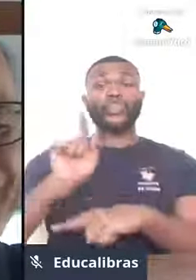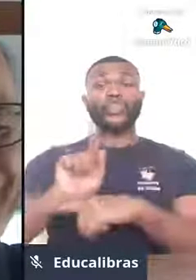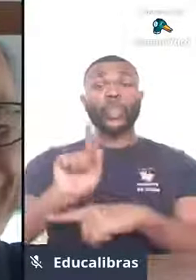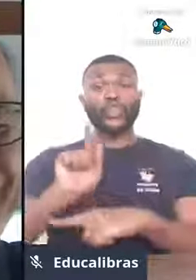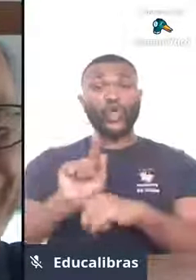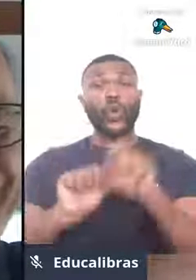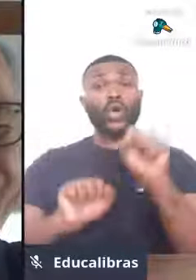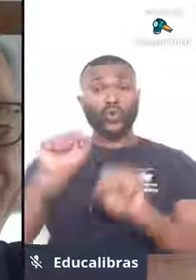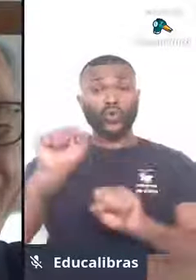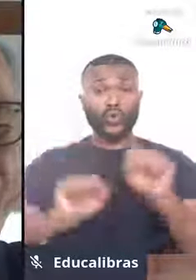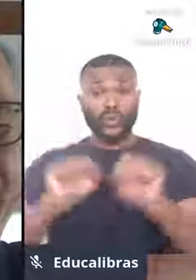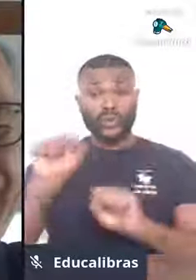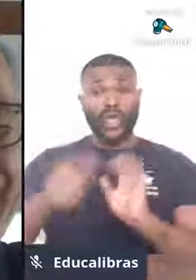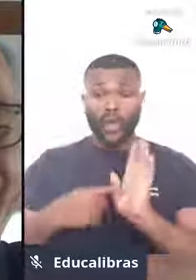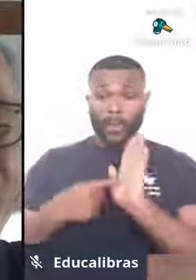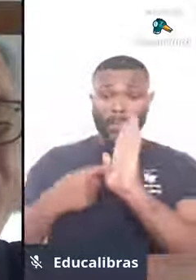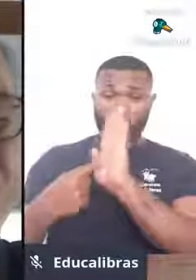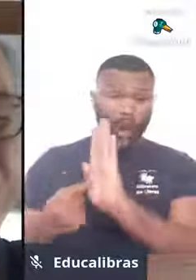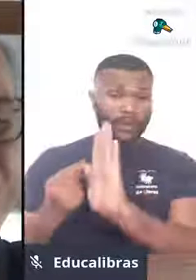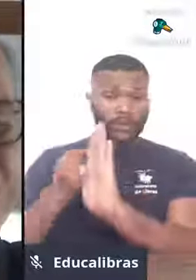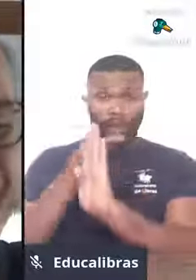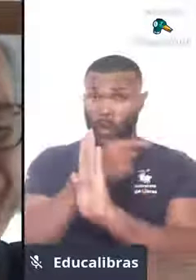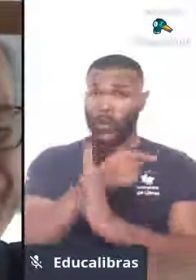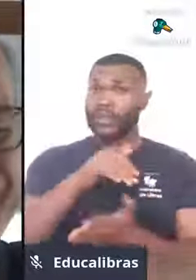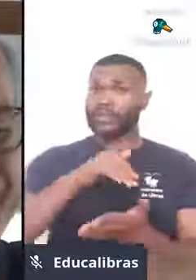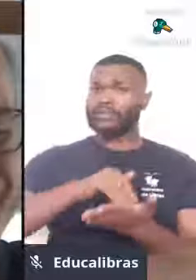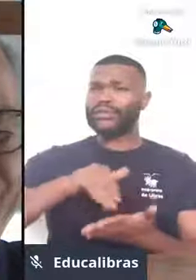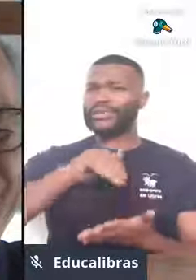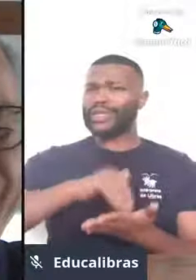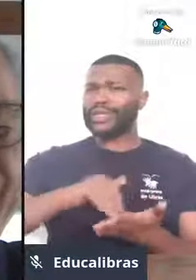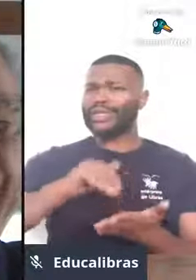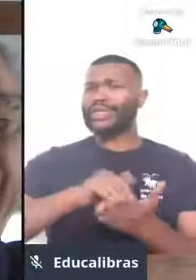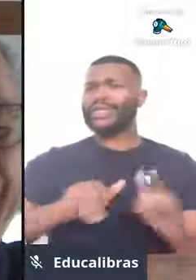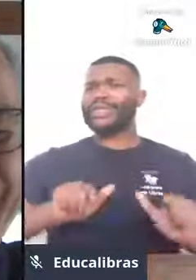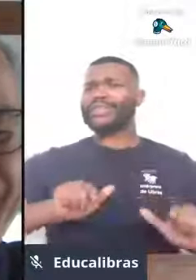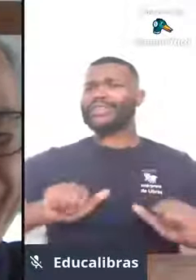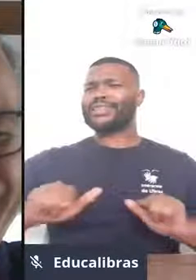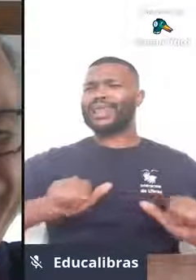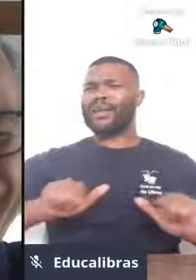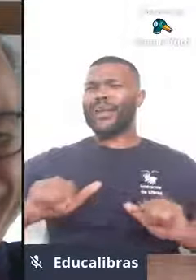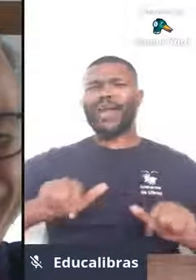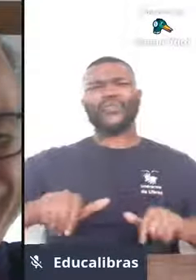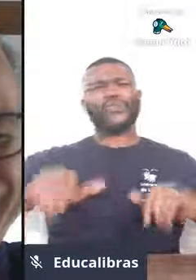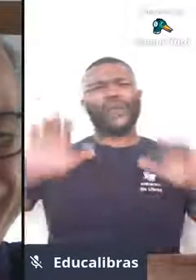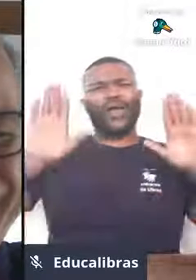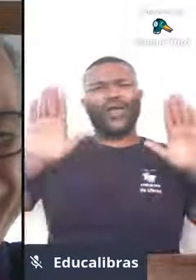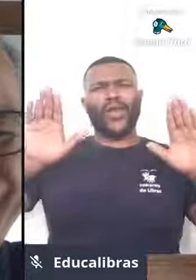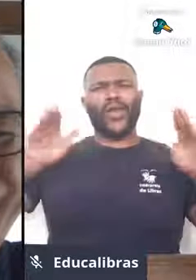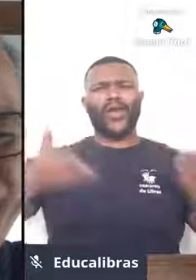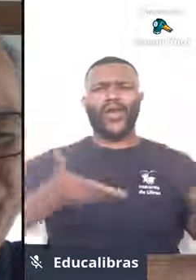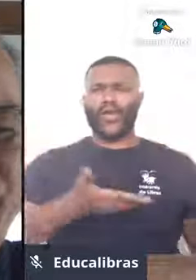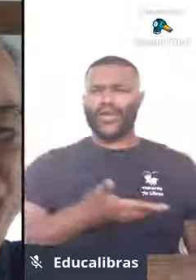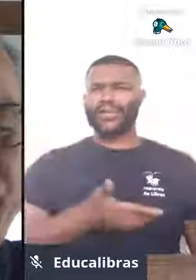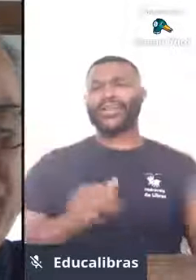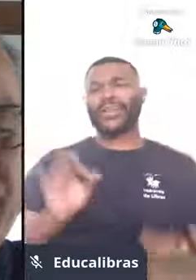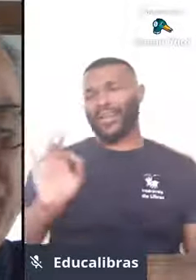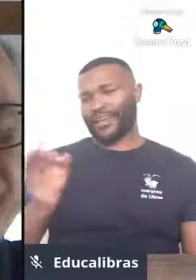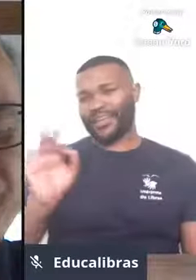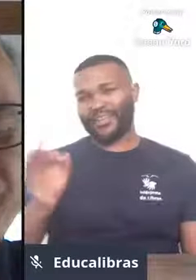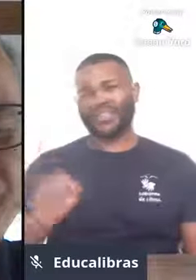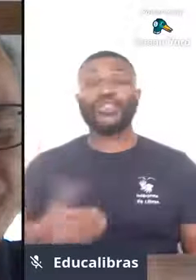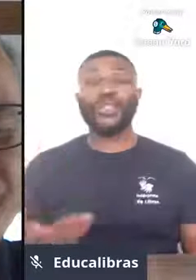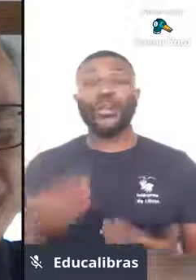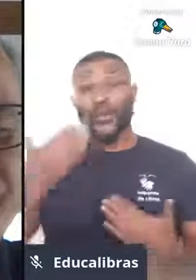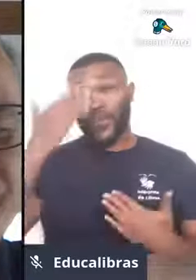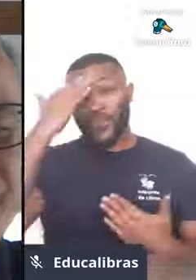eles que você faz muito mais do jeito que está aí. Isso aí. Bom, olha, obrigado